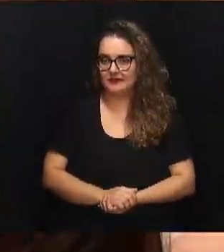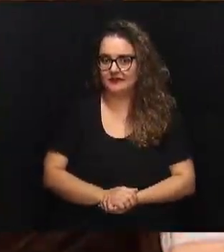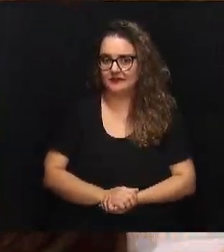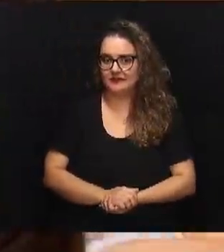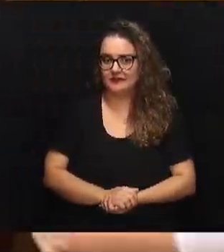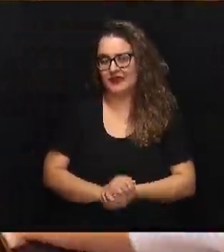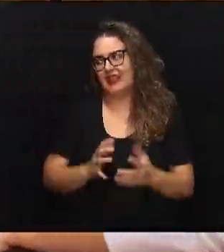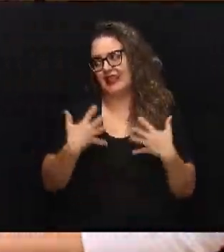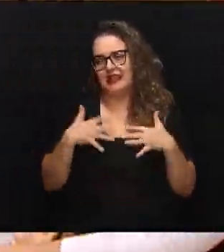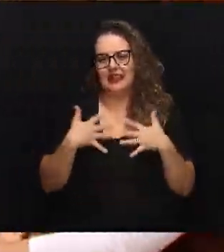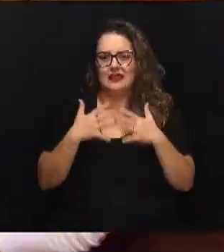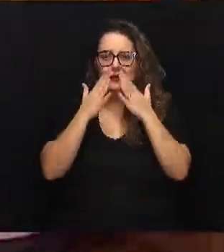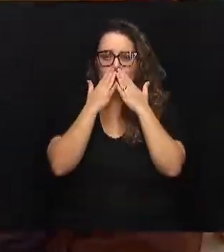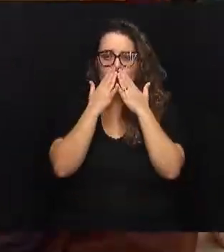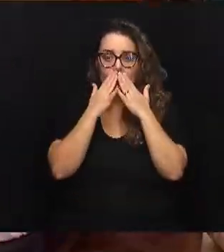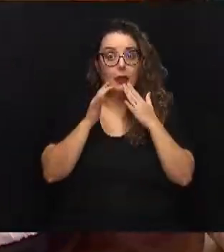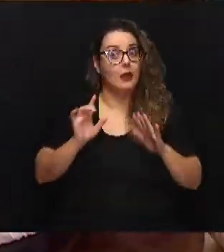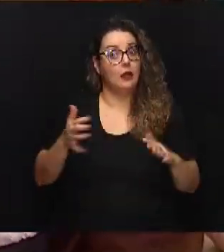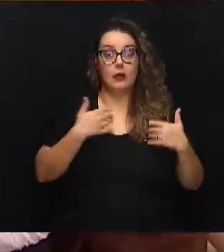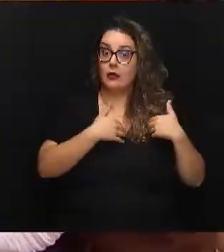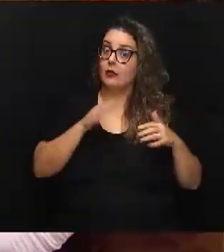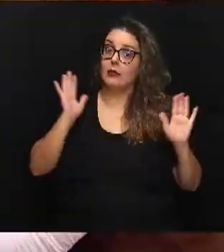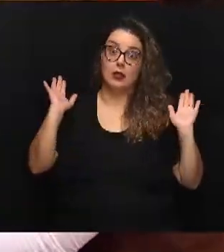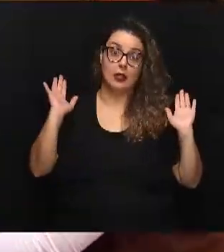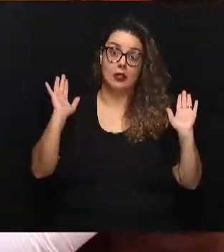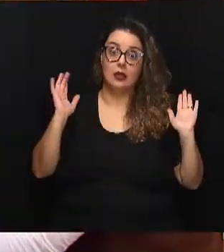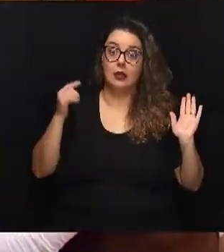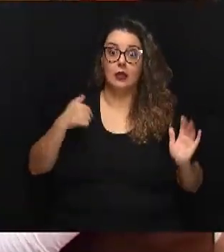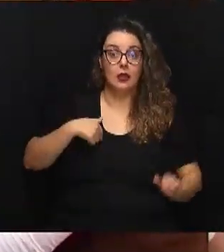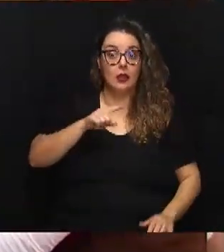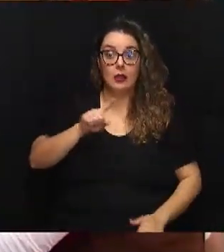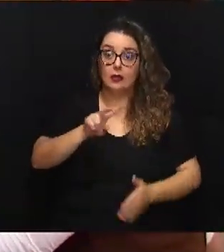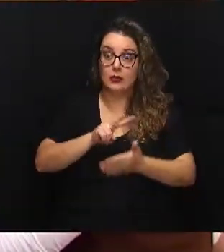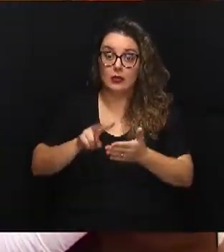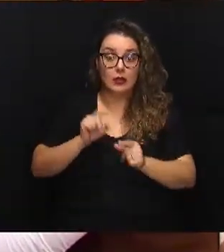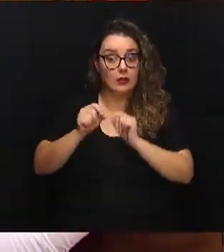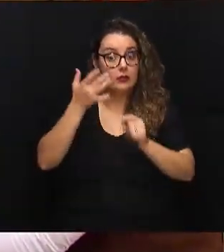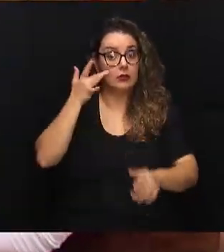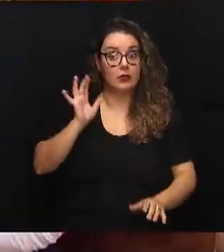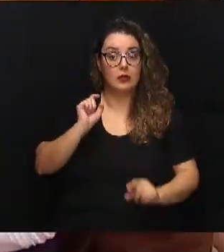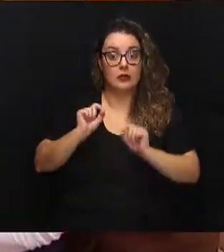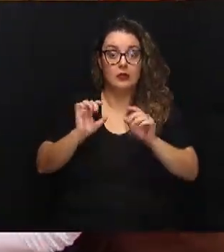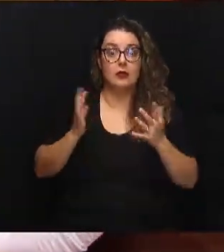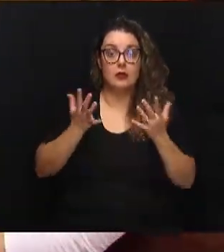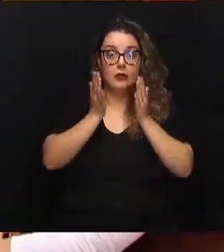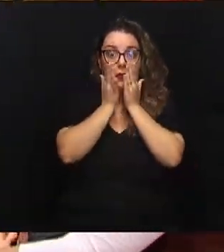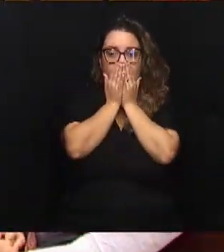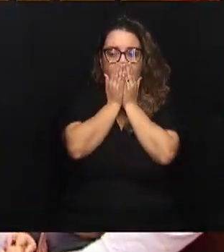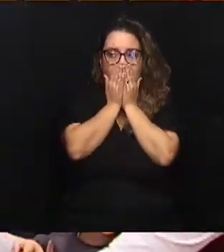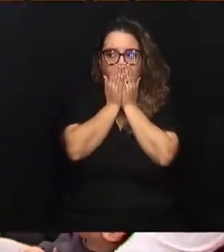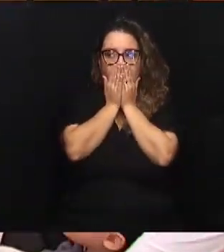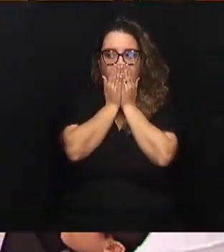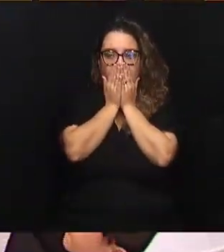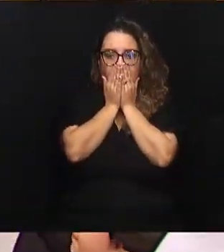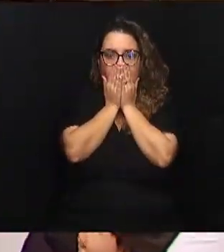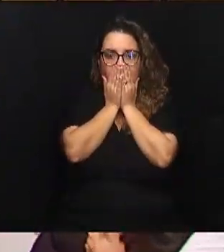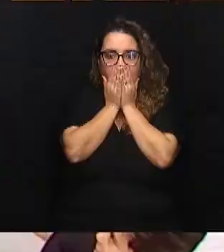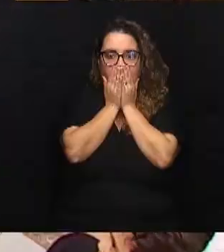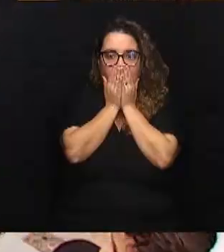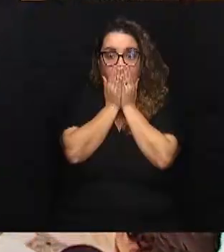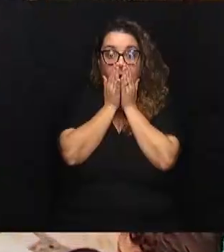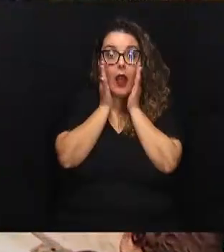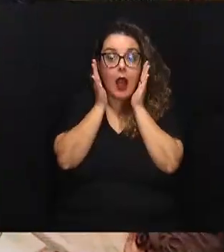Mas toma, ó, eu não me responsabilizo, eu não sei, eu não li esse livro, hein? Não sei o que vai acontecer.